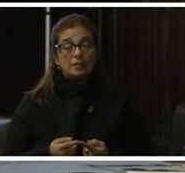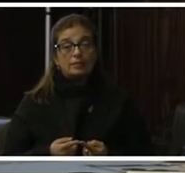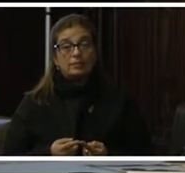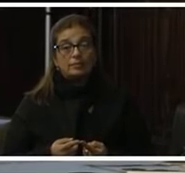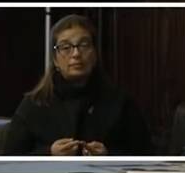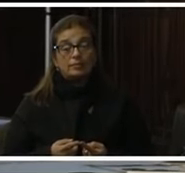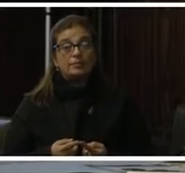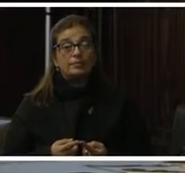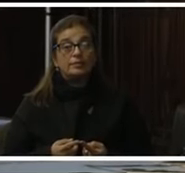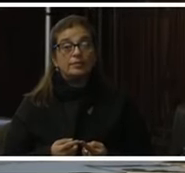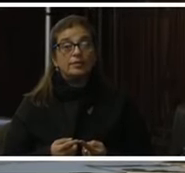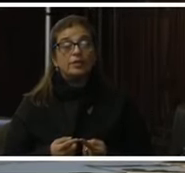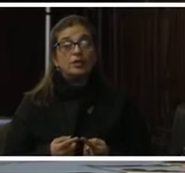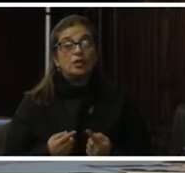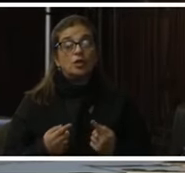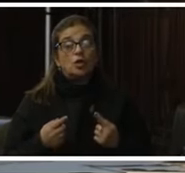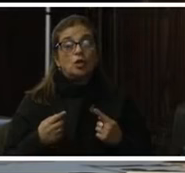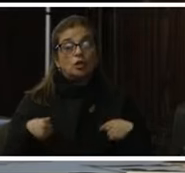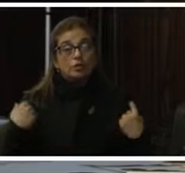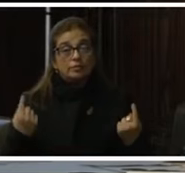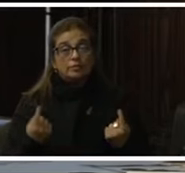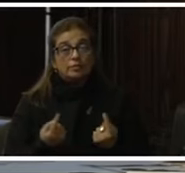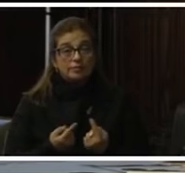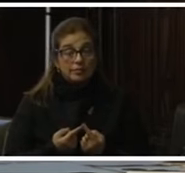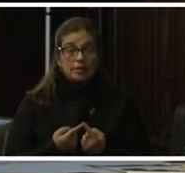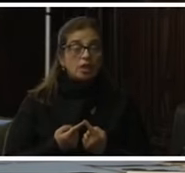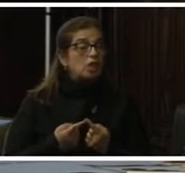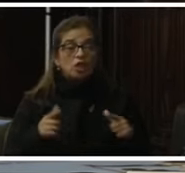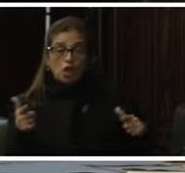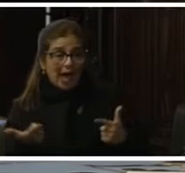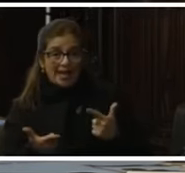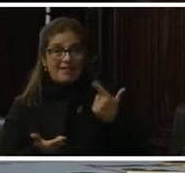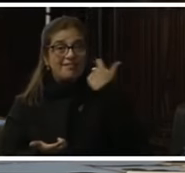e nós estamos sem segurança